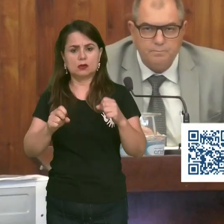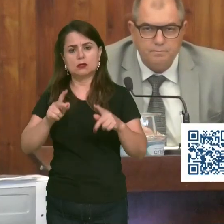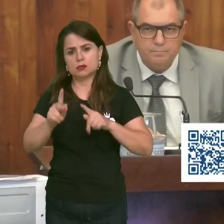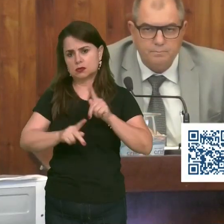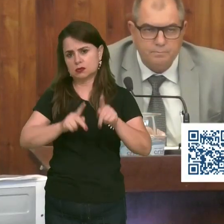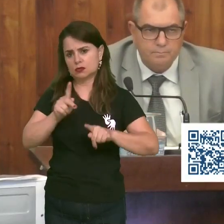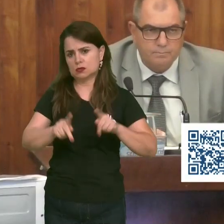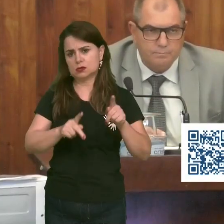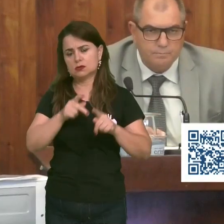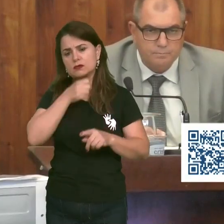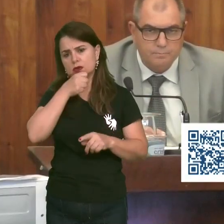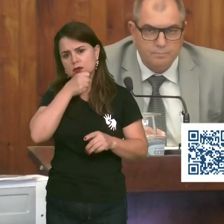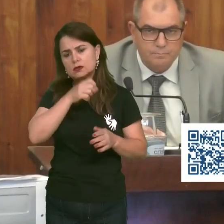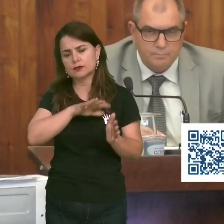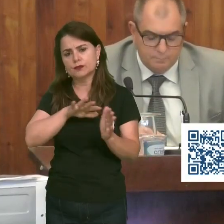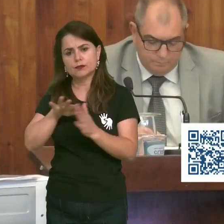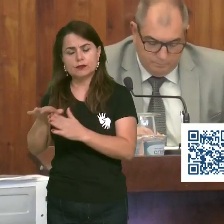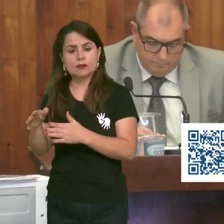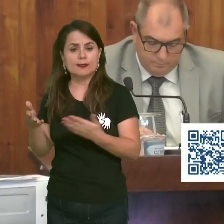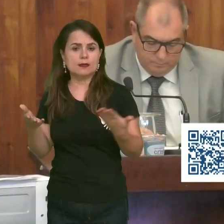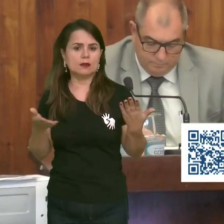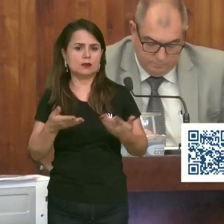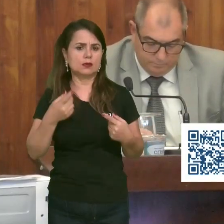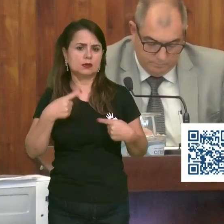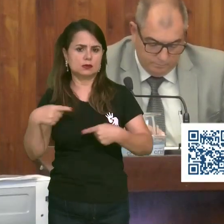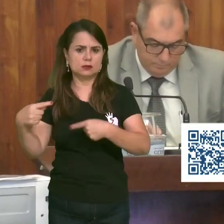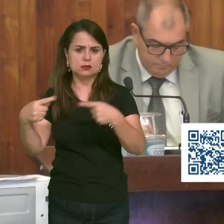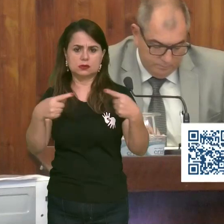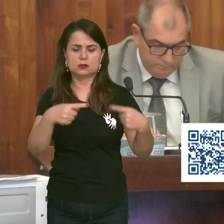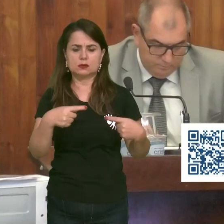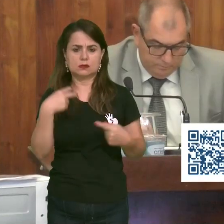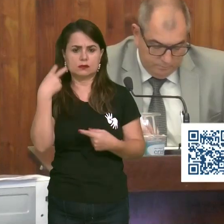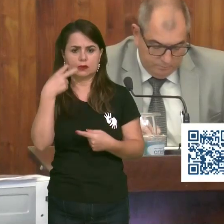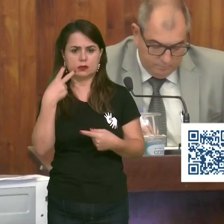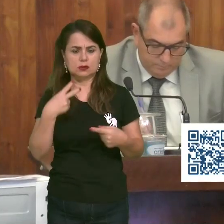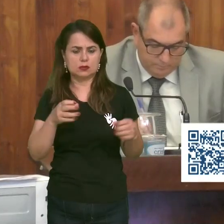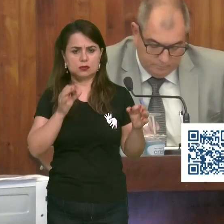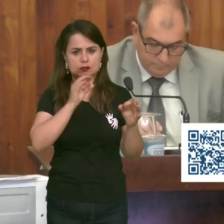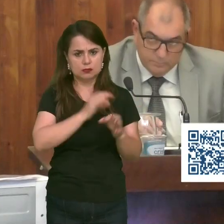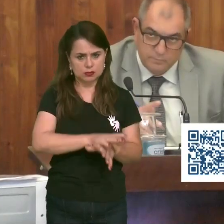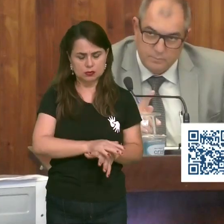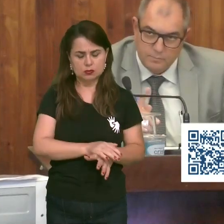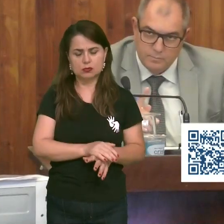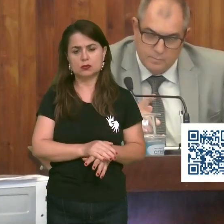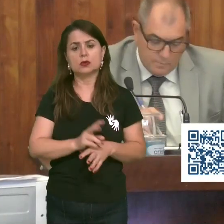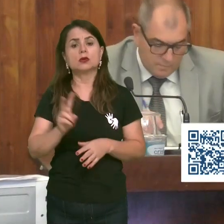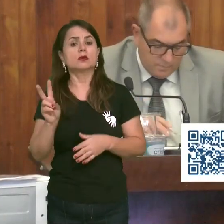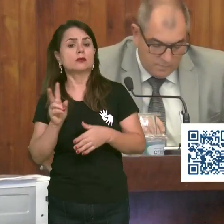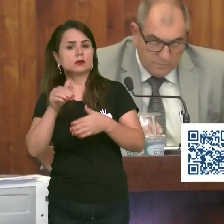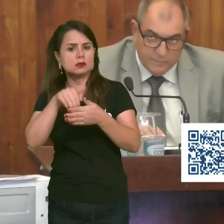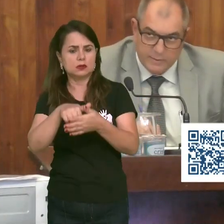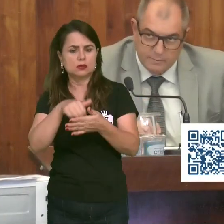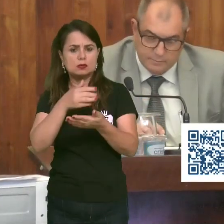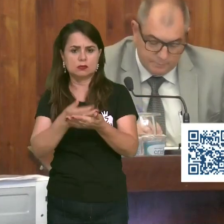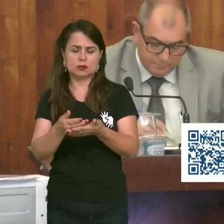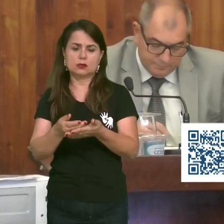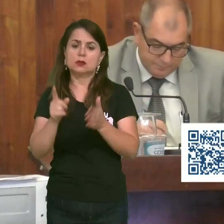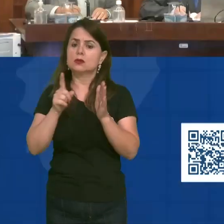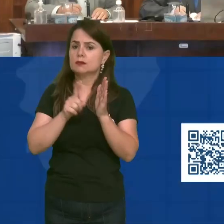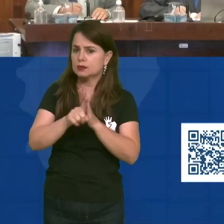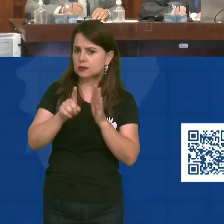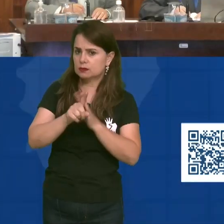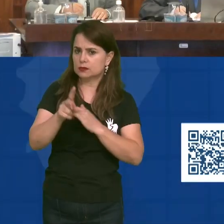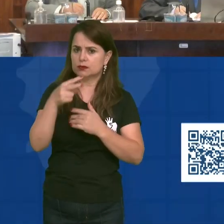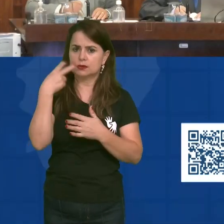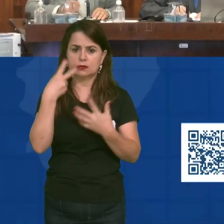requerimento isso encontra-se em discussão não havendo vereadores escritos para o debate encerra discussão e vamos ao voto os vereadores que aprovam requerimento